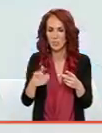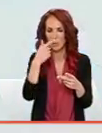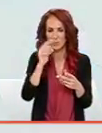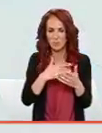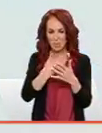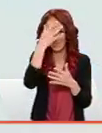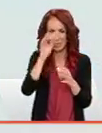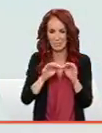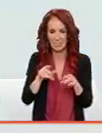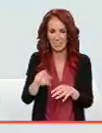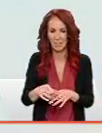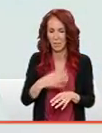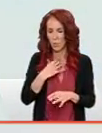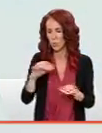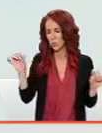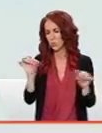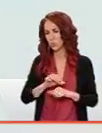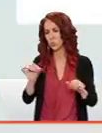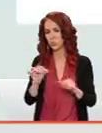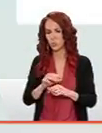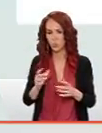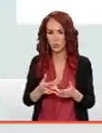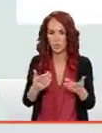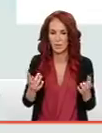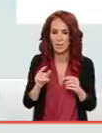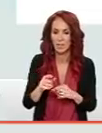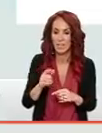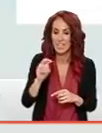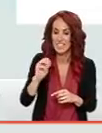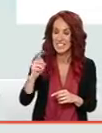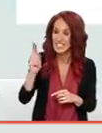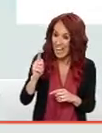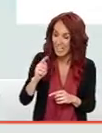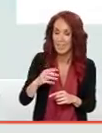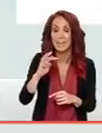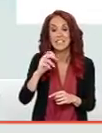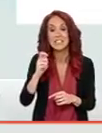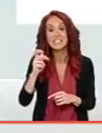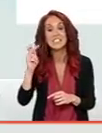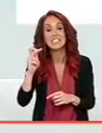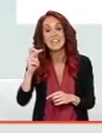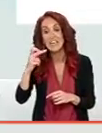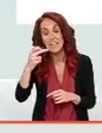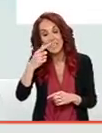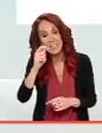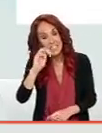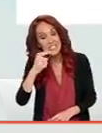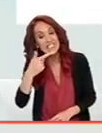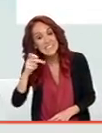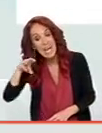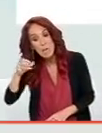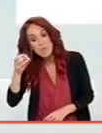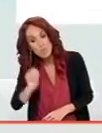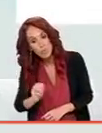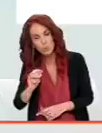destes, estamos feitos. Jorge, não é estamos, é estamos. Esse A está e muito... E é tudo pegado. É, e esse A,